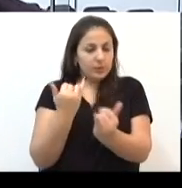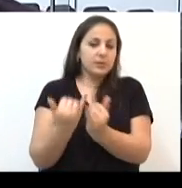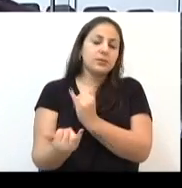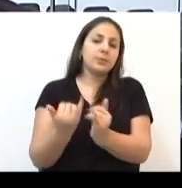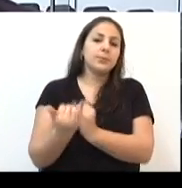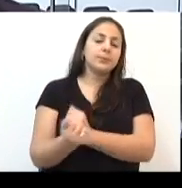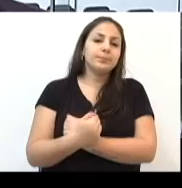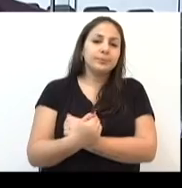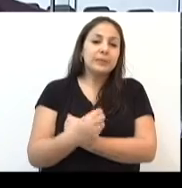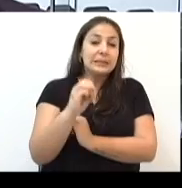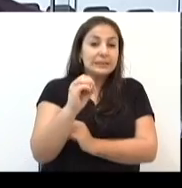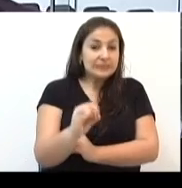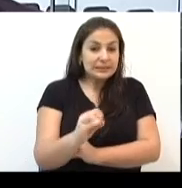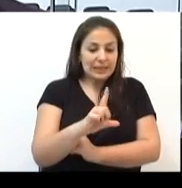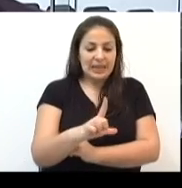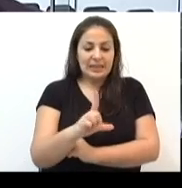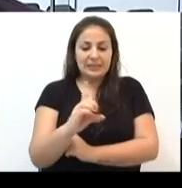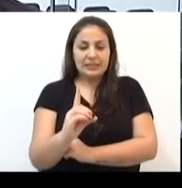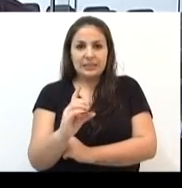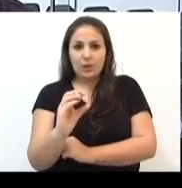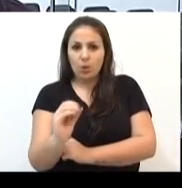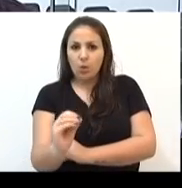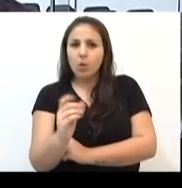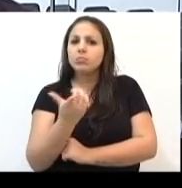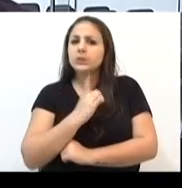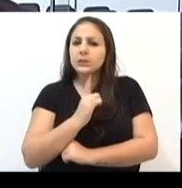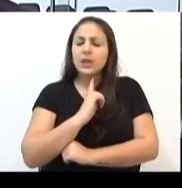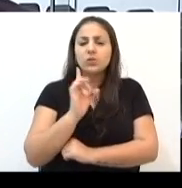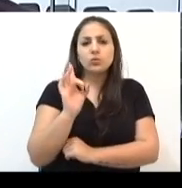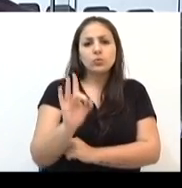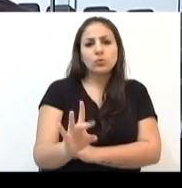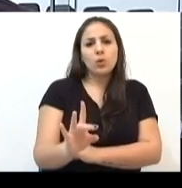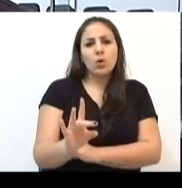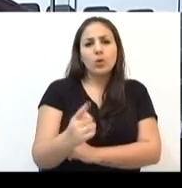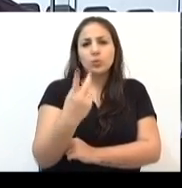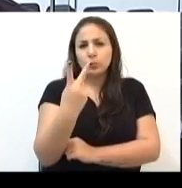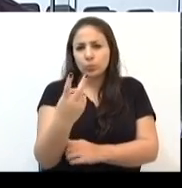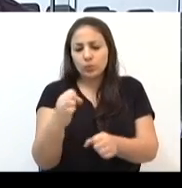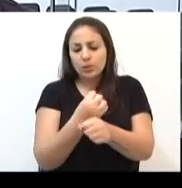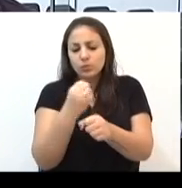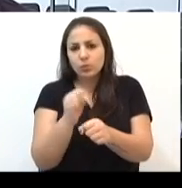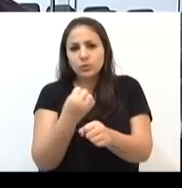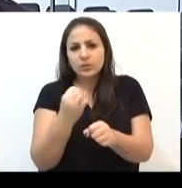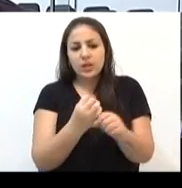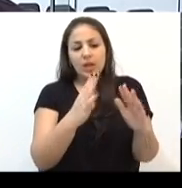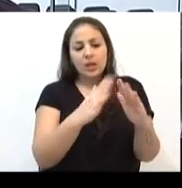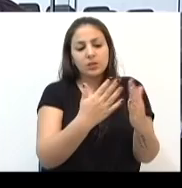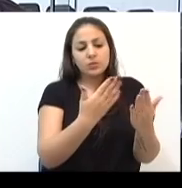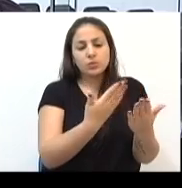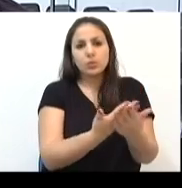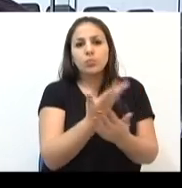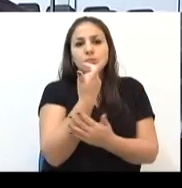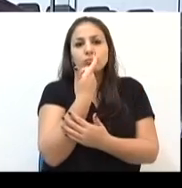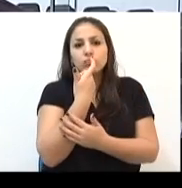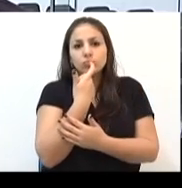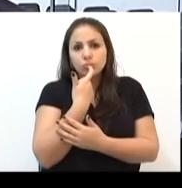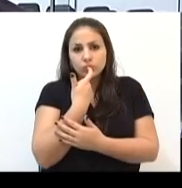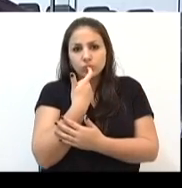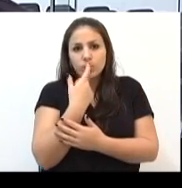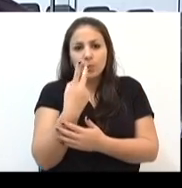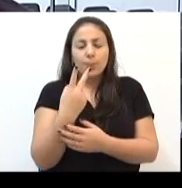exemplo, se na LDO existe apenas 2 construções de escola de educação infantil para o